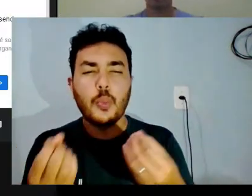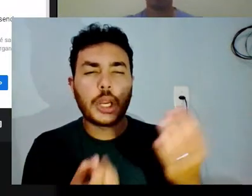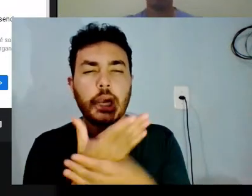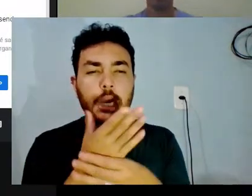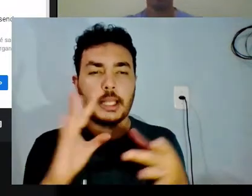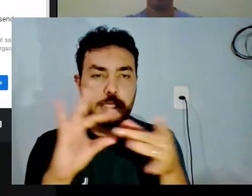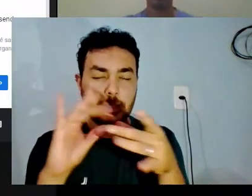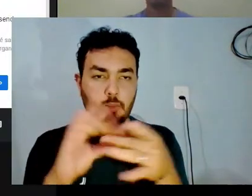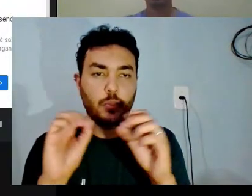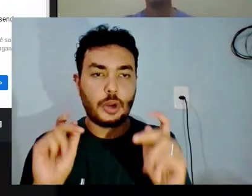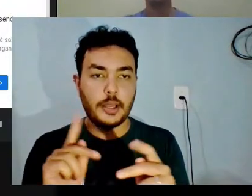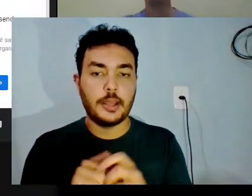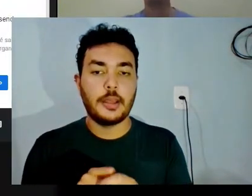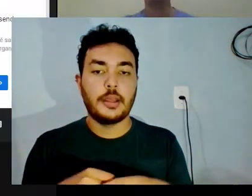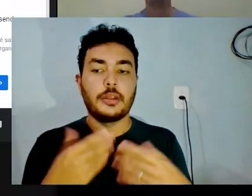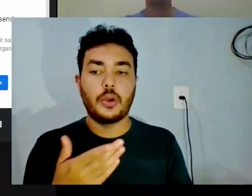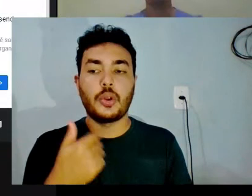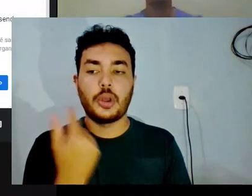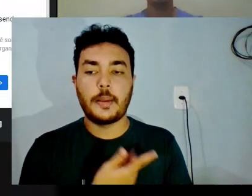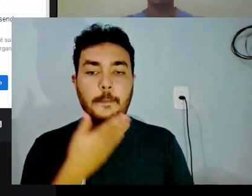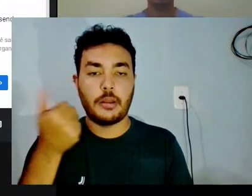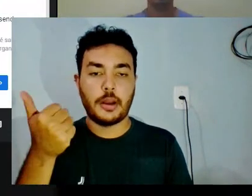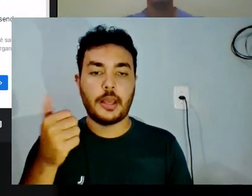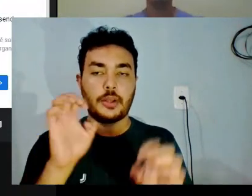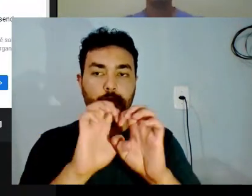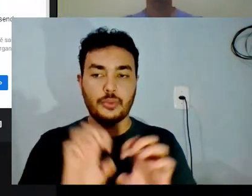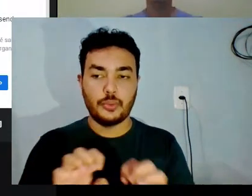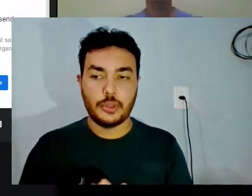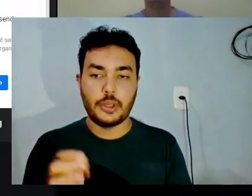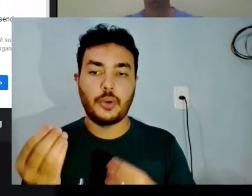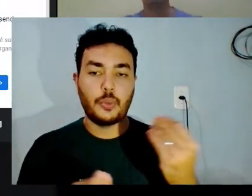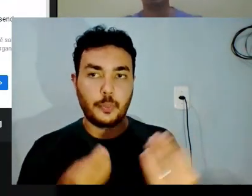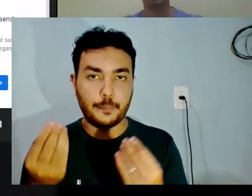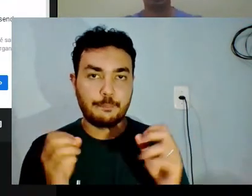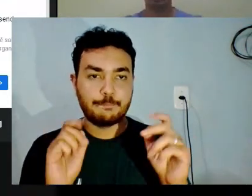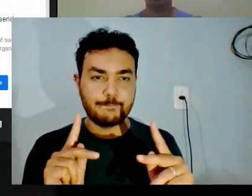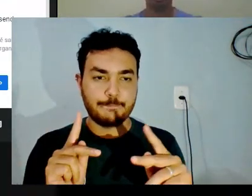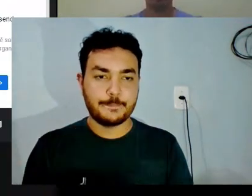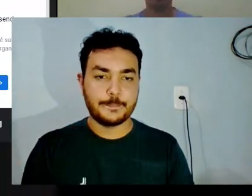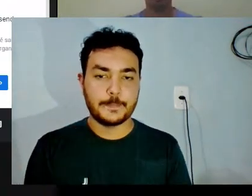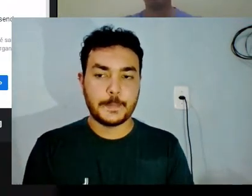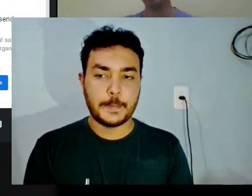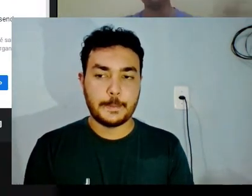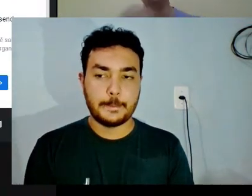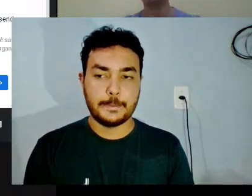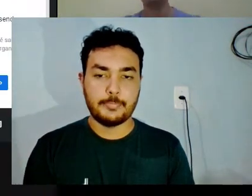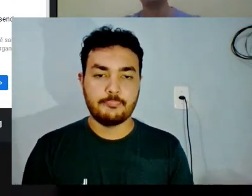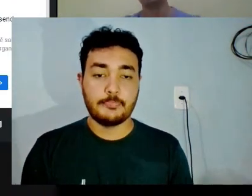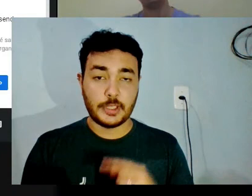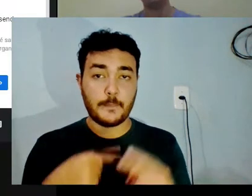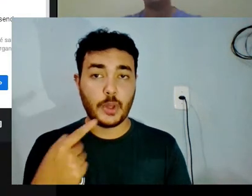ligações posteriormente. E assim a gente entender melhor a estrutura e a geometria desse tipo de composto, tá? Dessas moléculas. E depois a gente vai